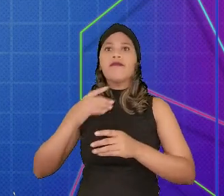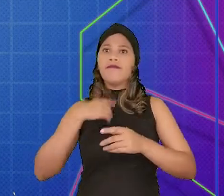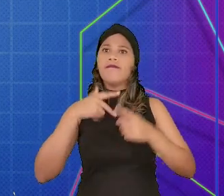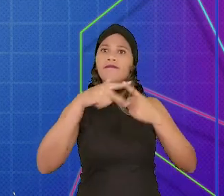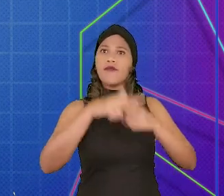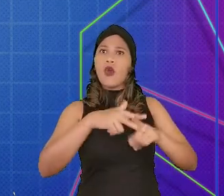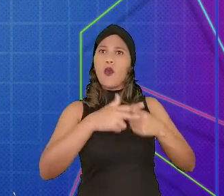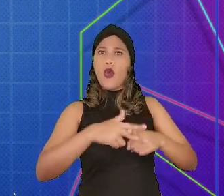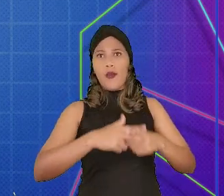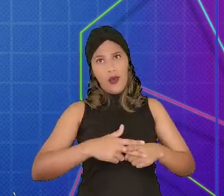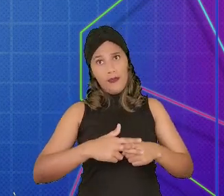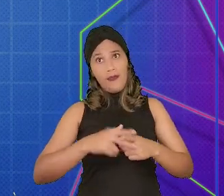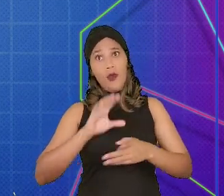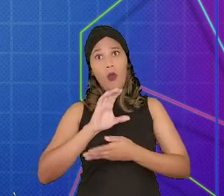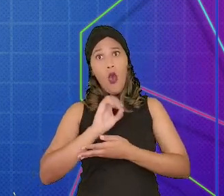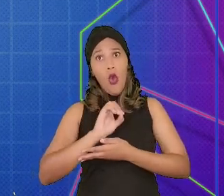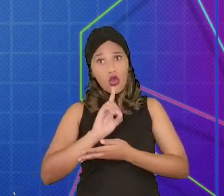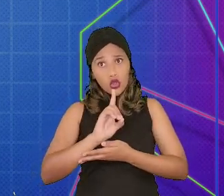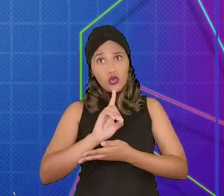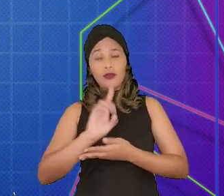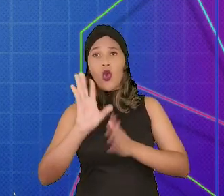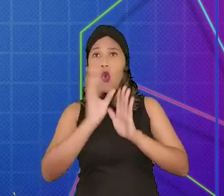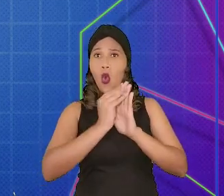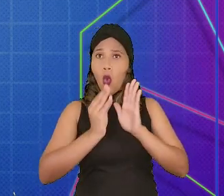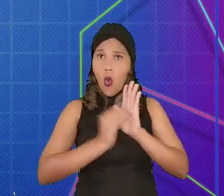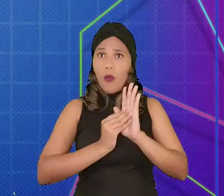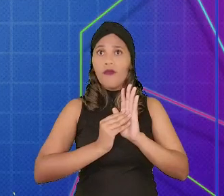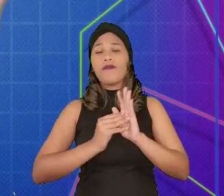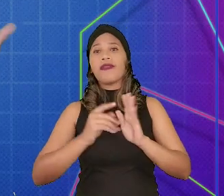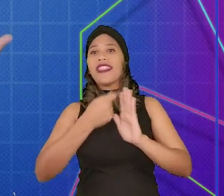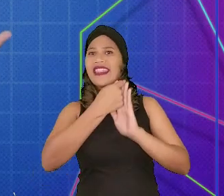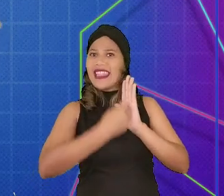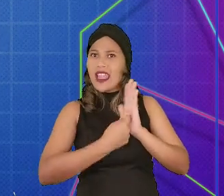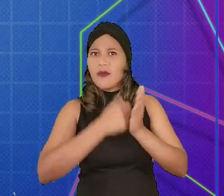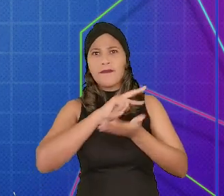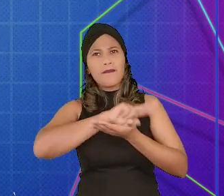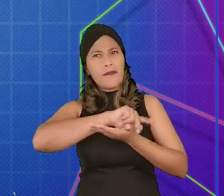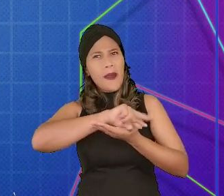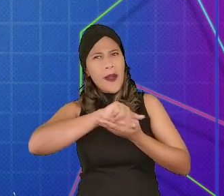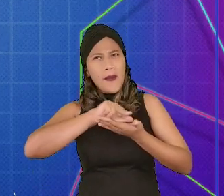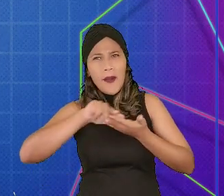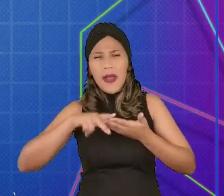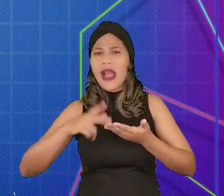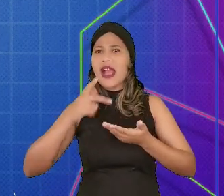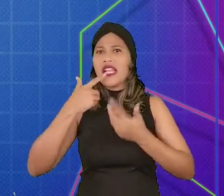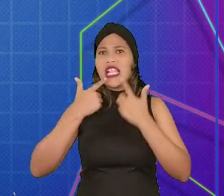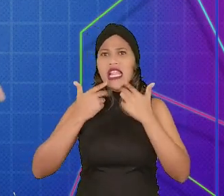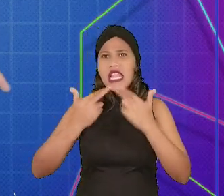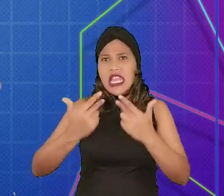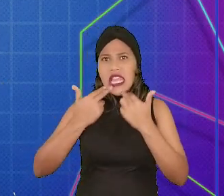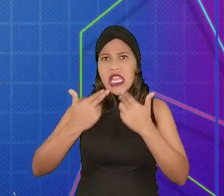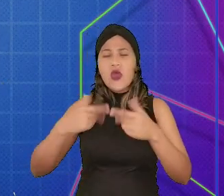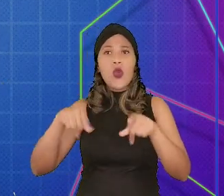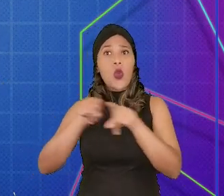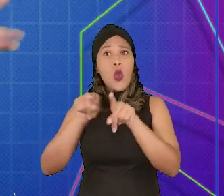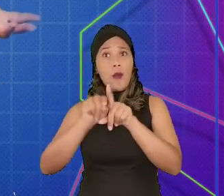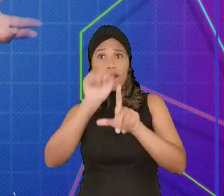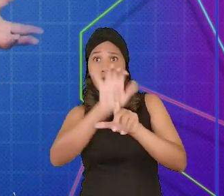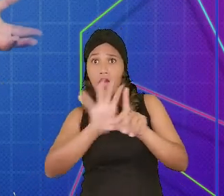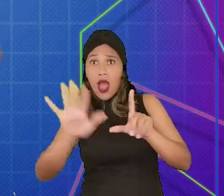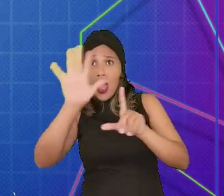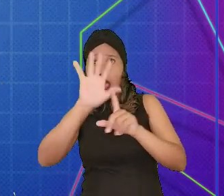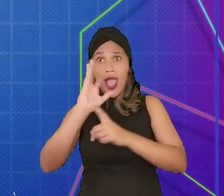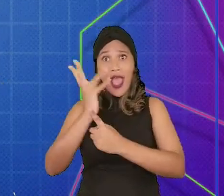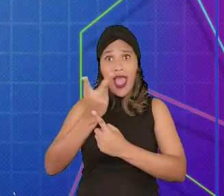online. Os códigos, o conteúdo, o texto em diferentes idiomas, a navegação, a interface do usuário,